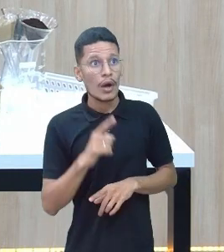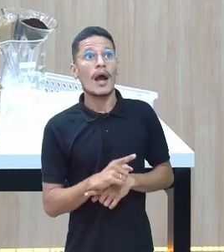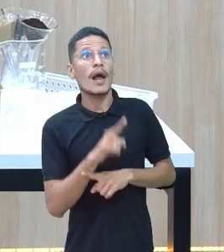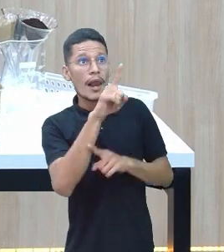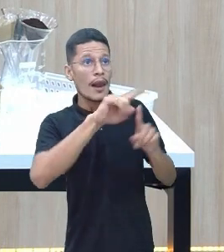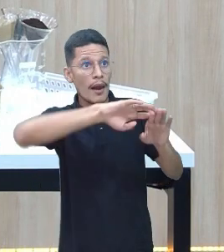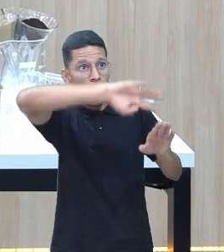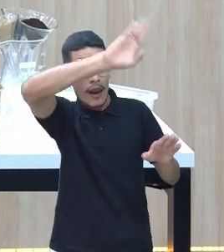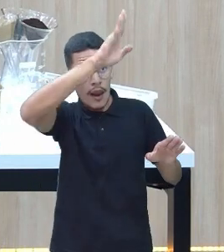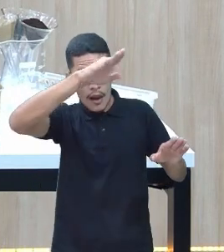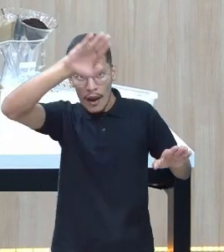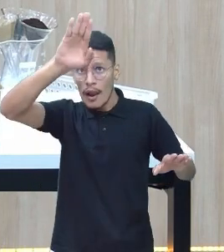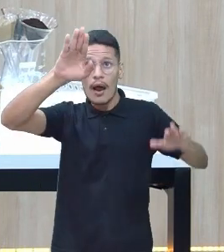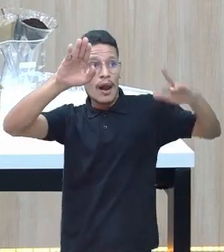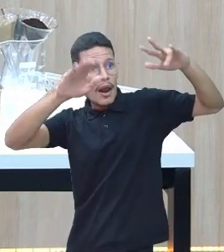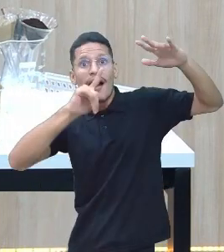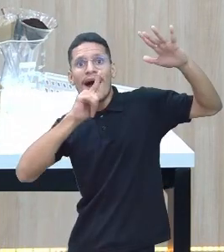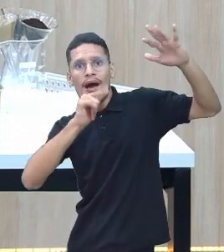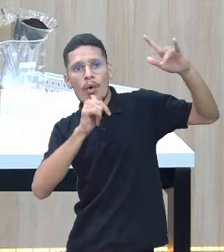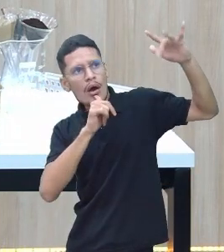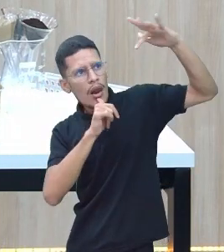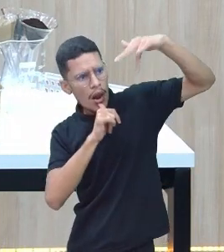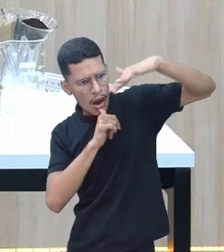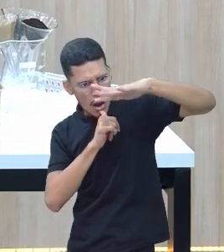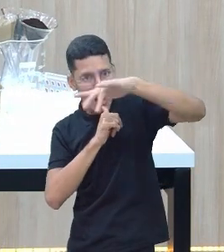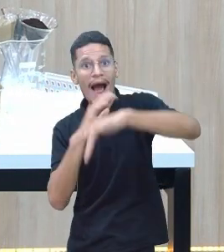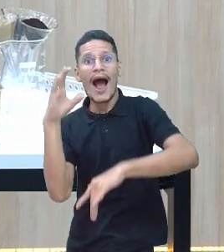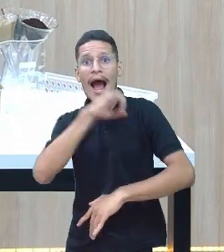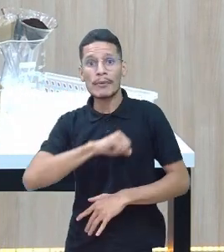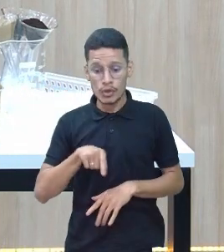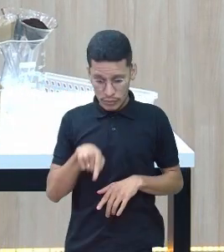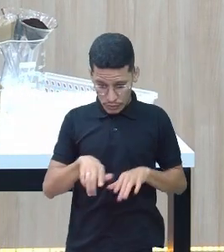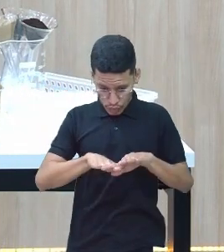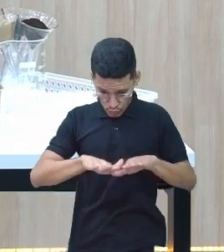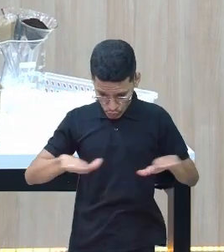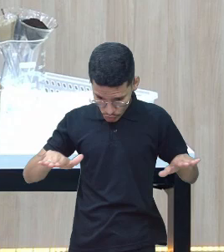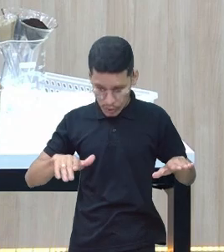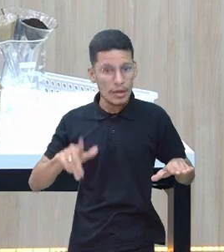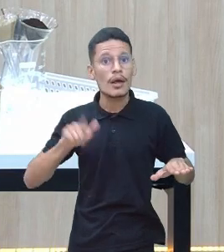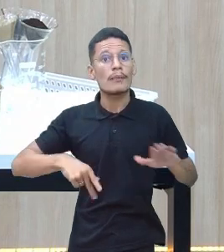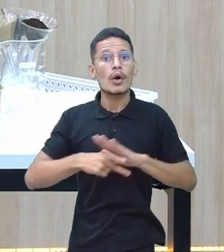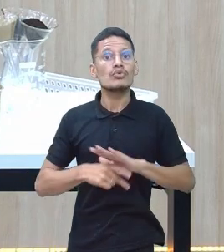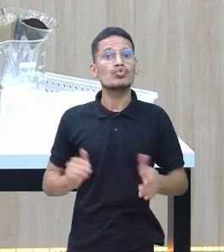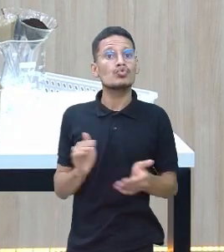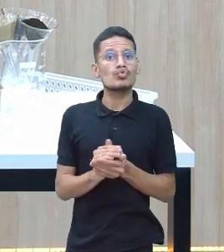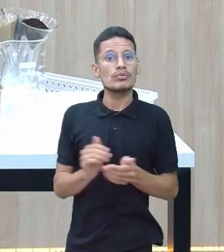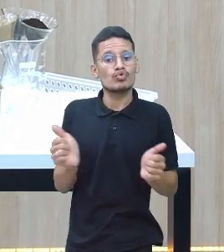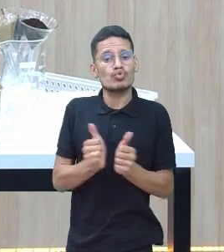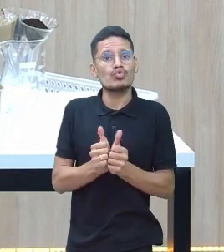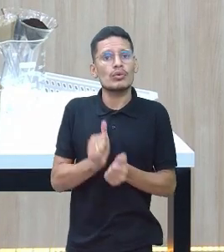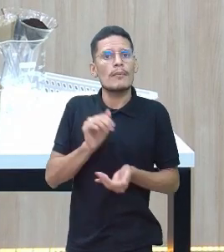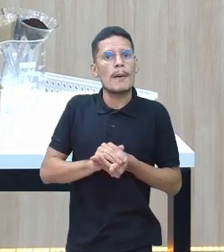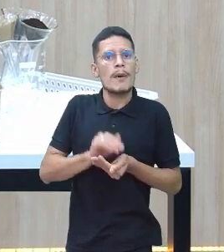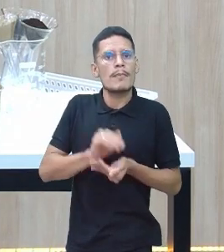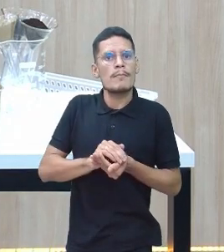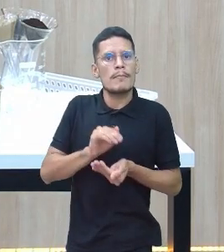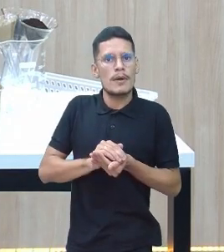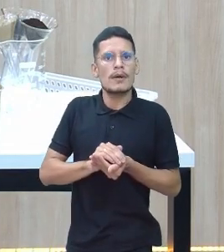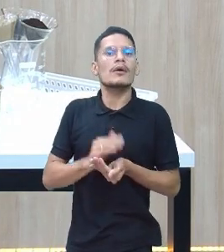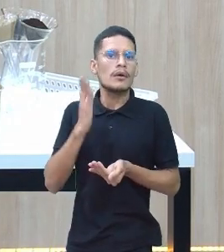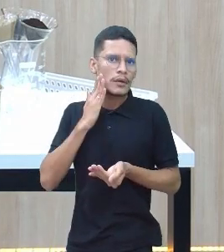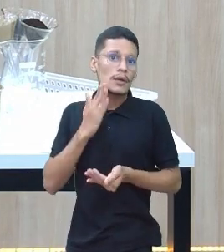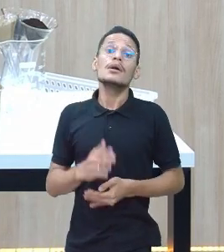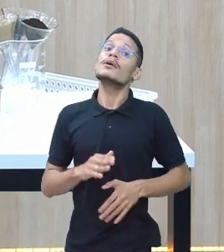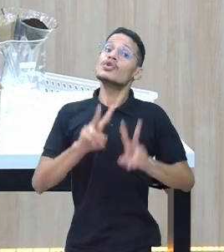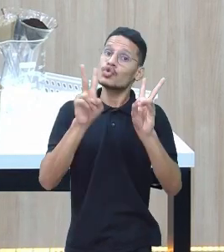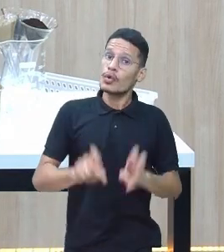passa rapidamente. Já na planície, ali ela vai se acumular. Então, até esse processo aí, da questão da